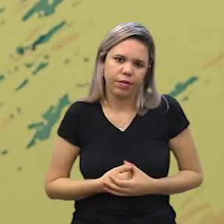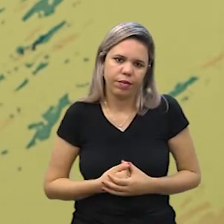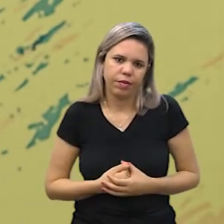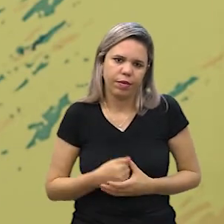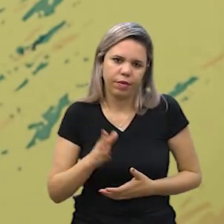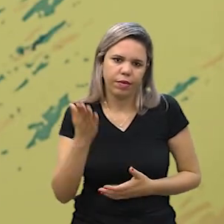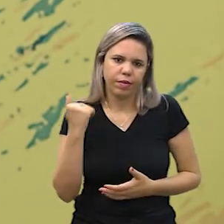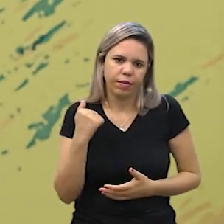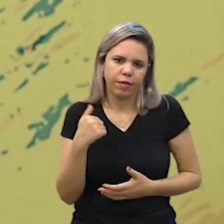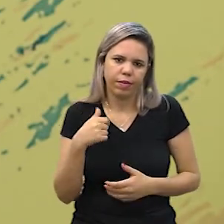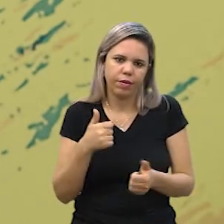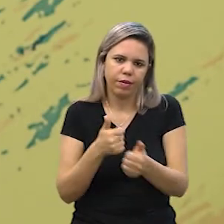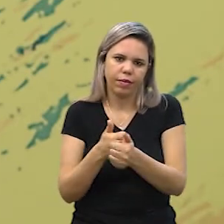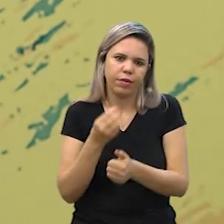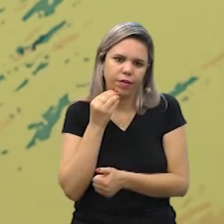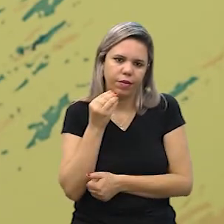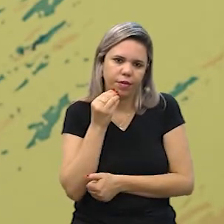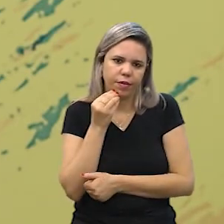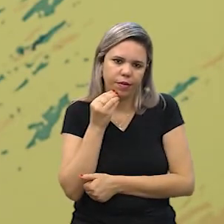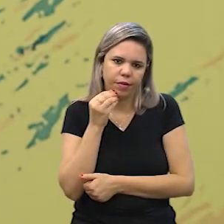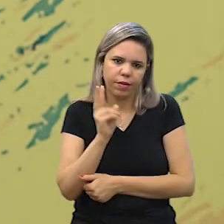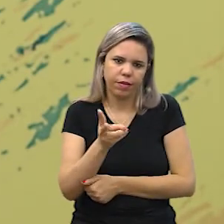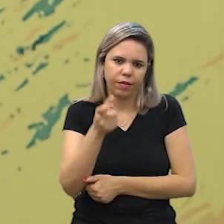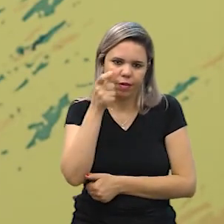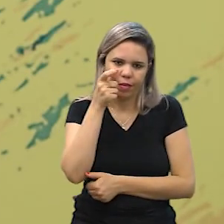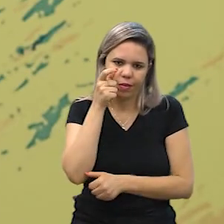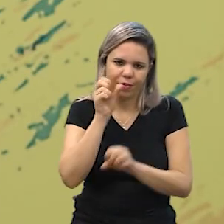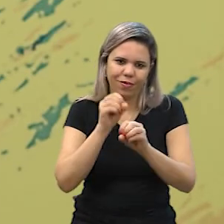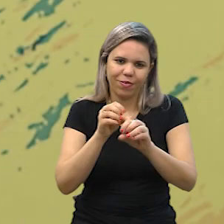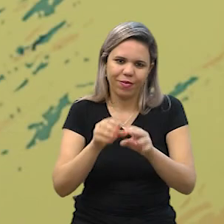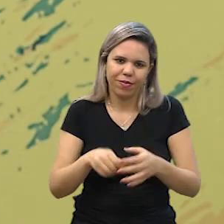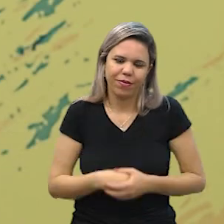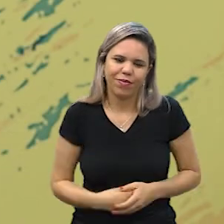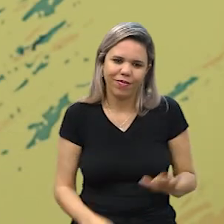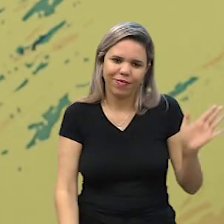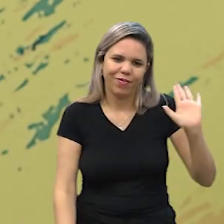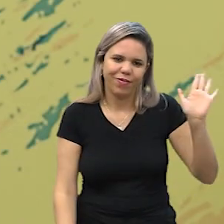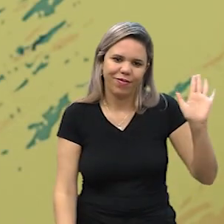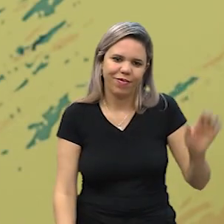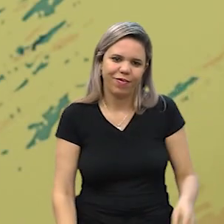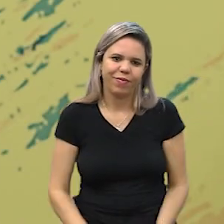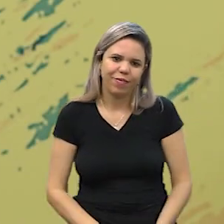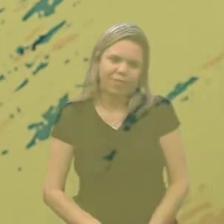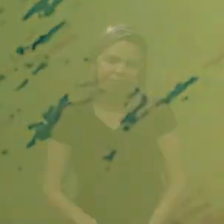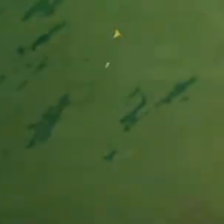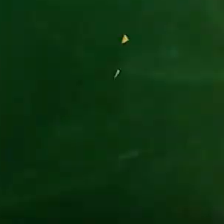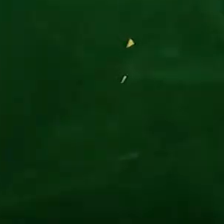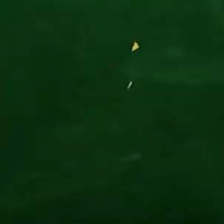pessoal. Já sabe, né? Até a próxima oportunidade, sempre aqui no quadro De Olho na Educação. Tchau!